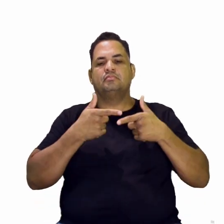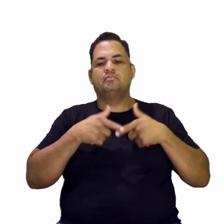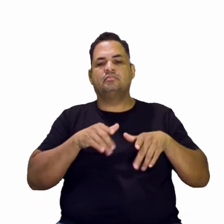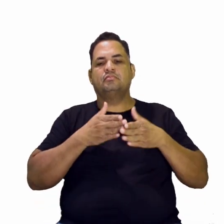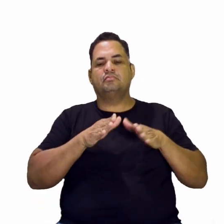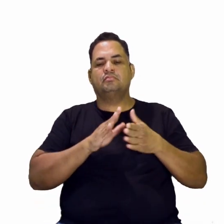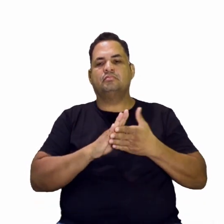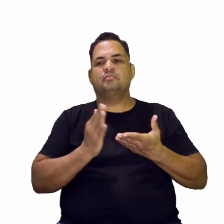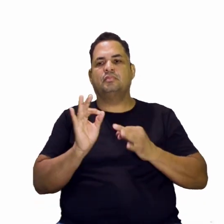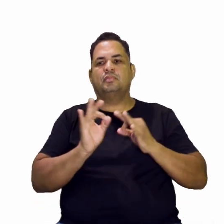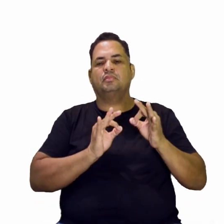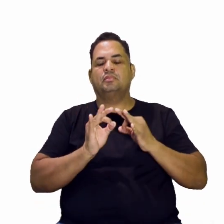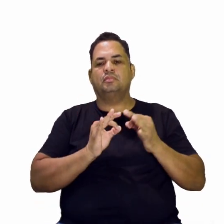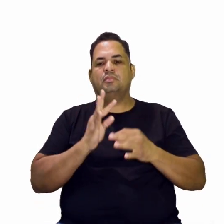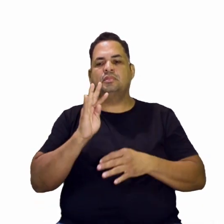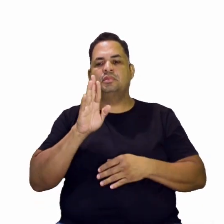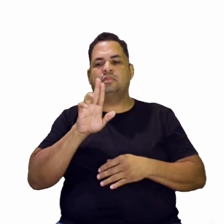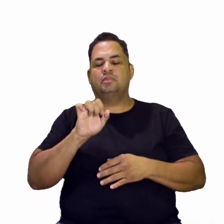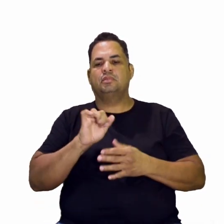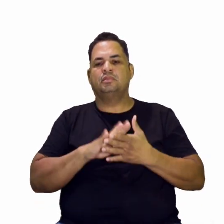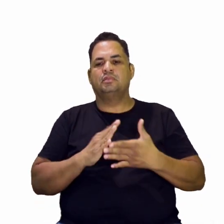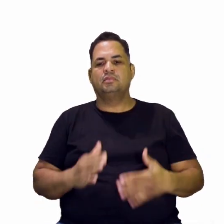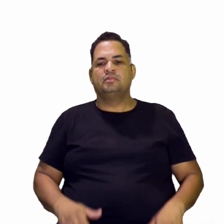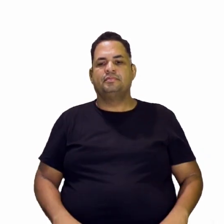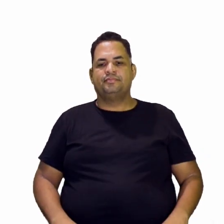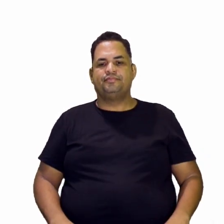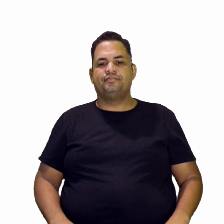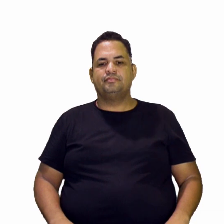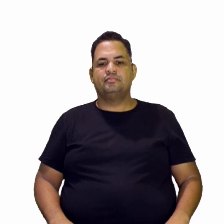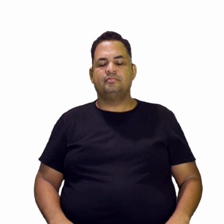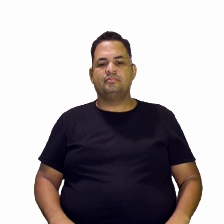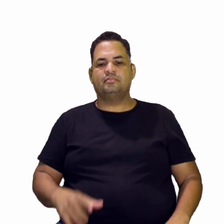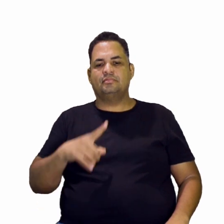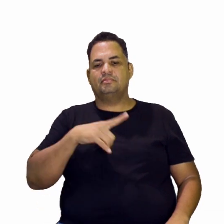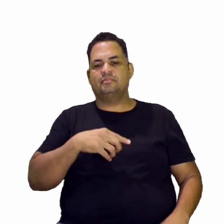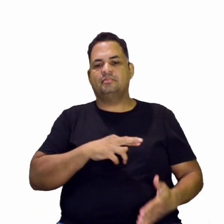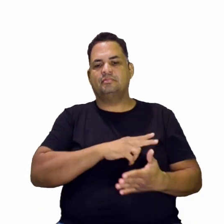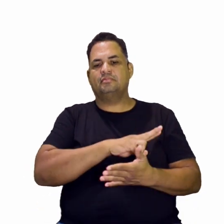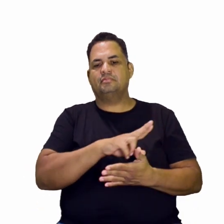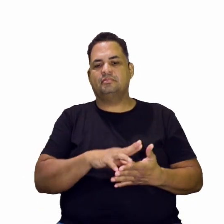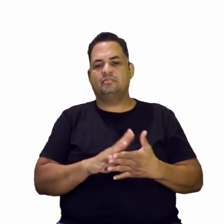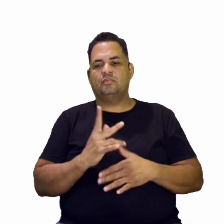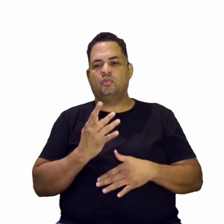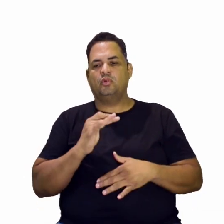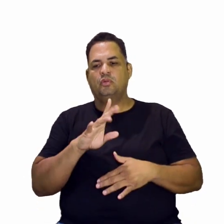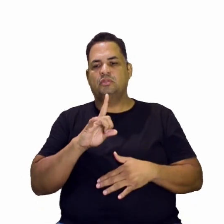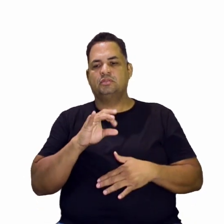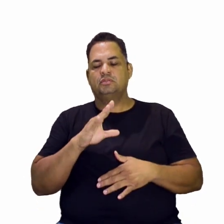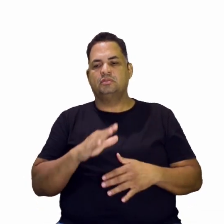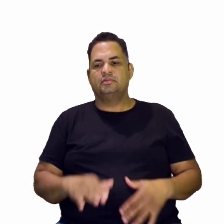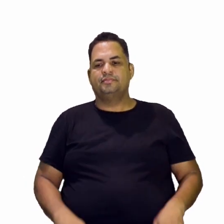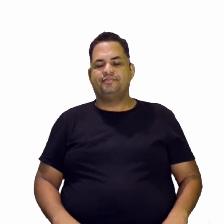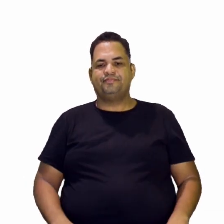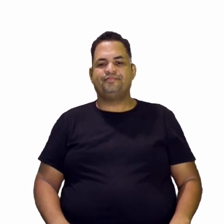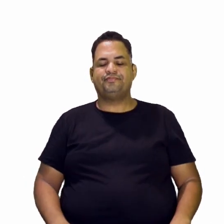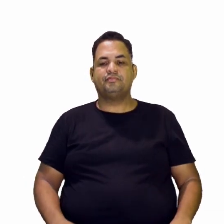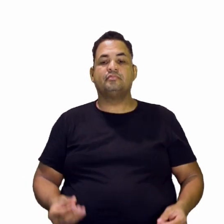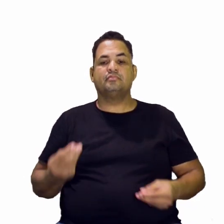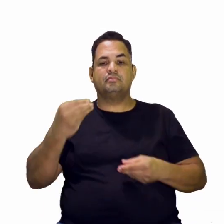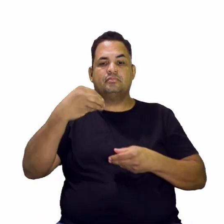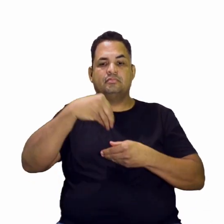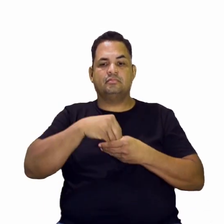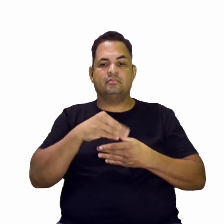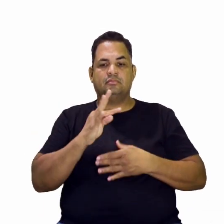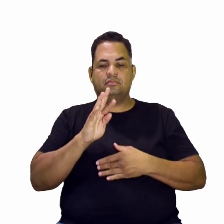novamente a tênia lá. Ela é chamada de solitária, mas ela tá ali com um monte de proglótidezinhas juntas, tá bom? E que fazem parte